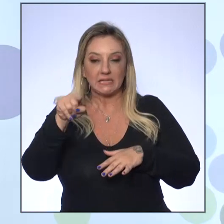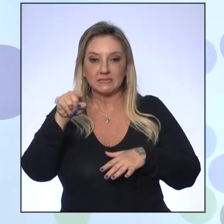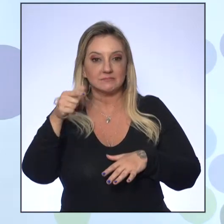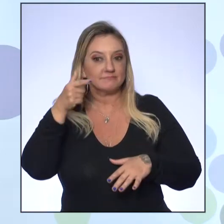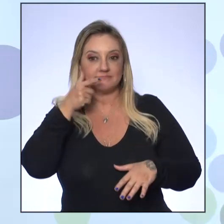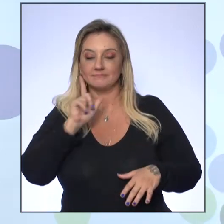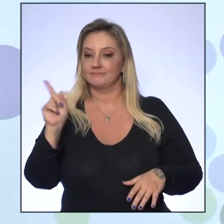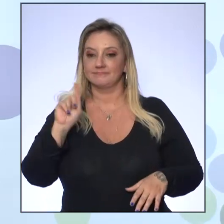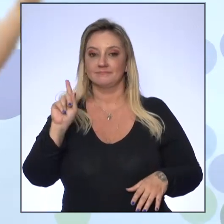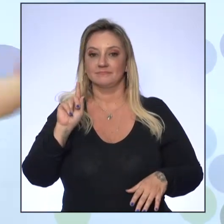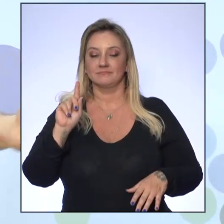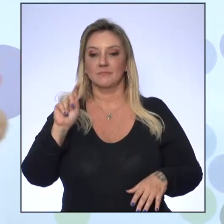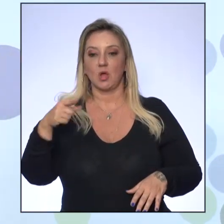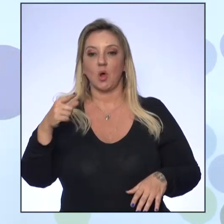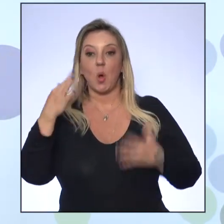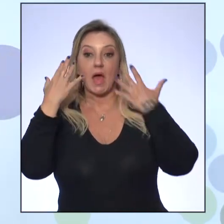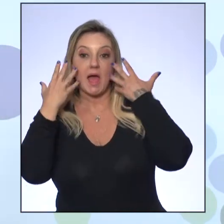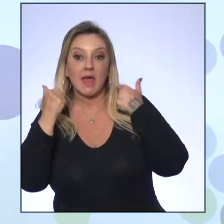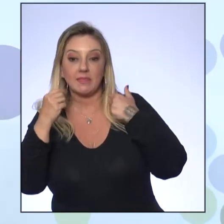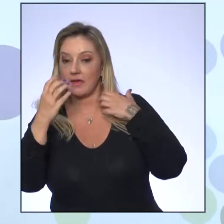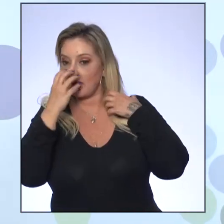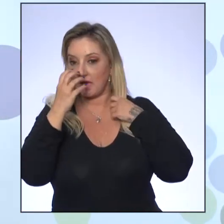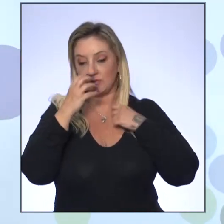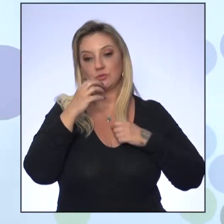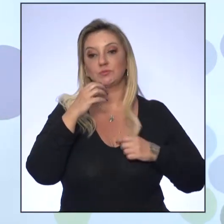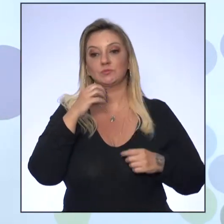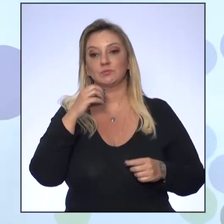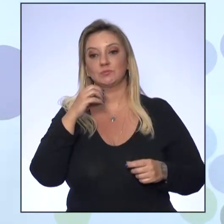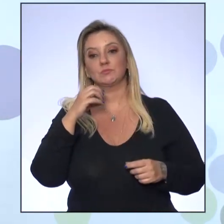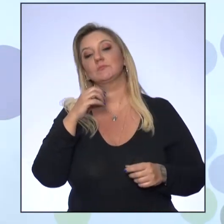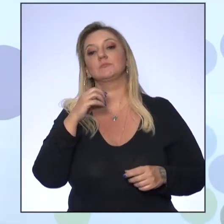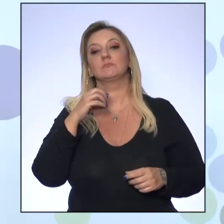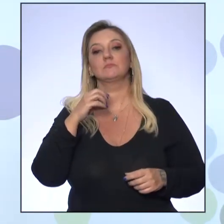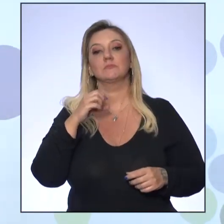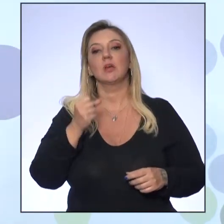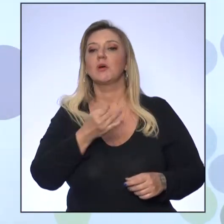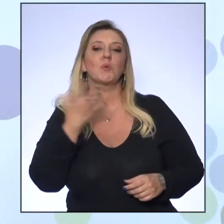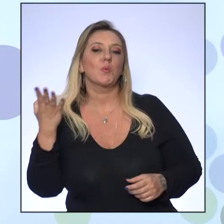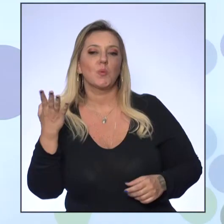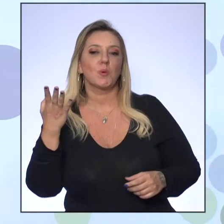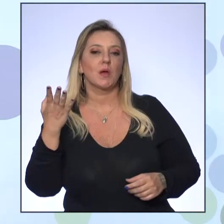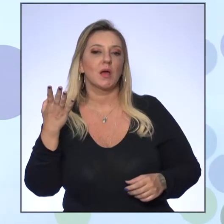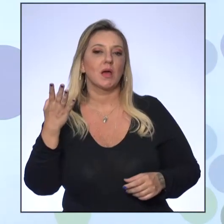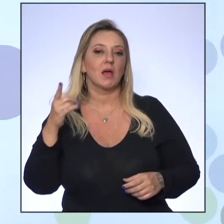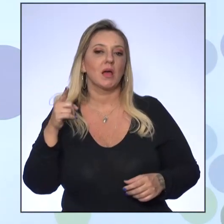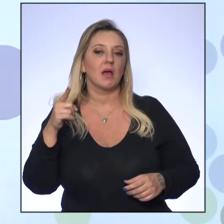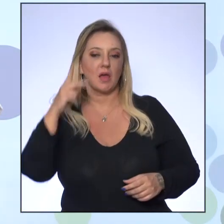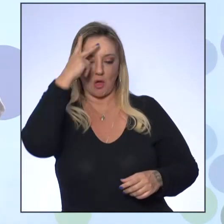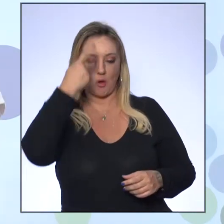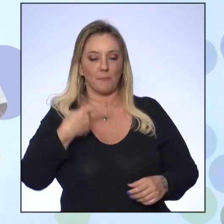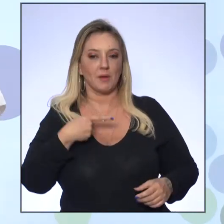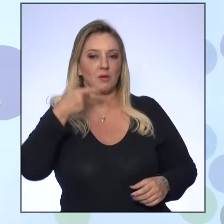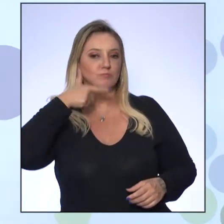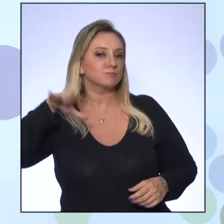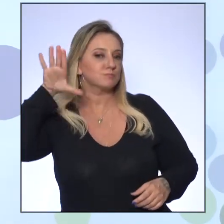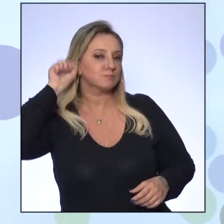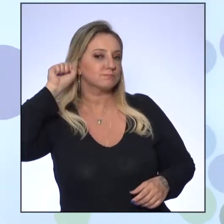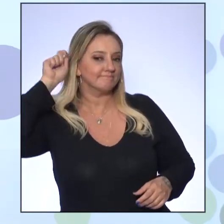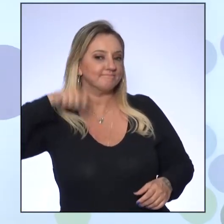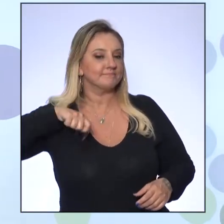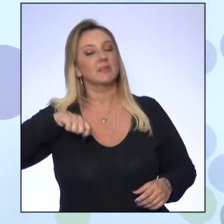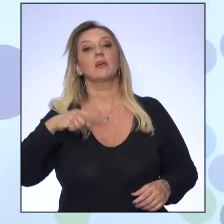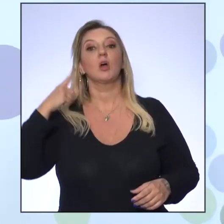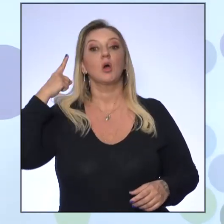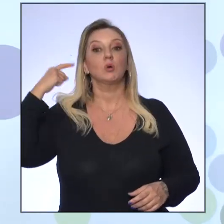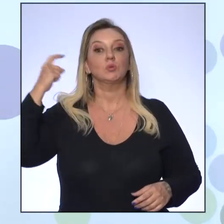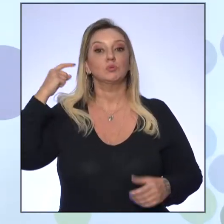o som. Ou animais, cachorros, gatos. Quanto que será que o ser humano ouve? Bom, os sons